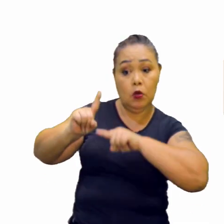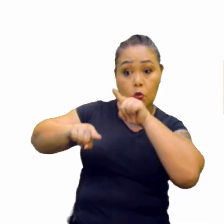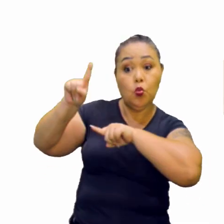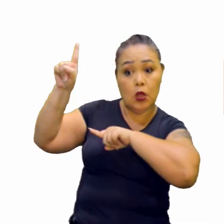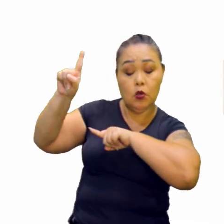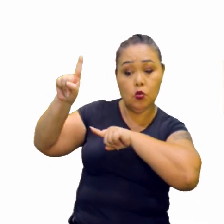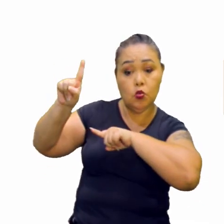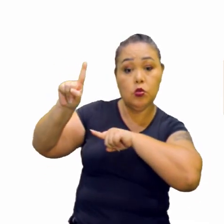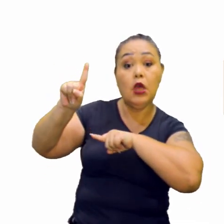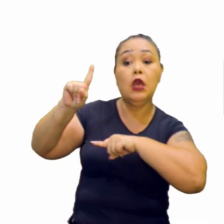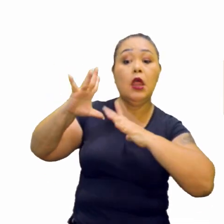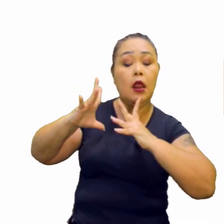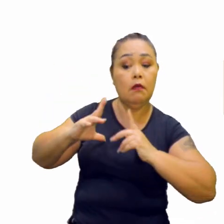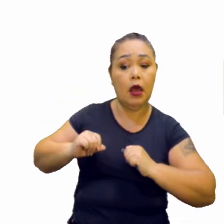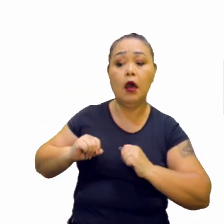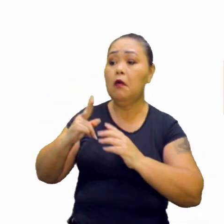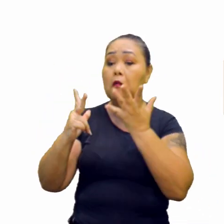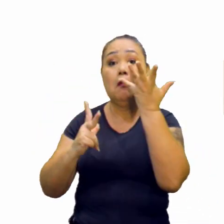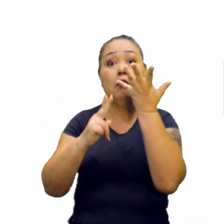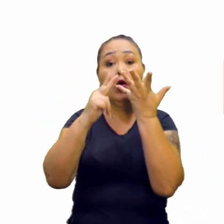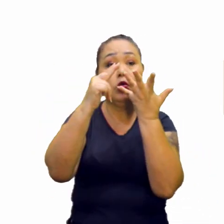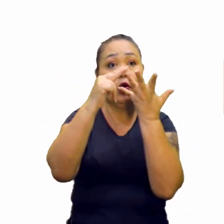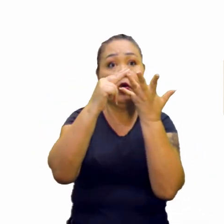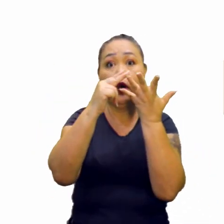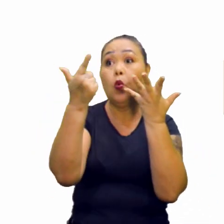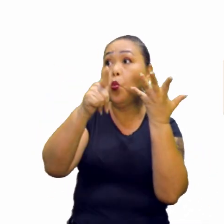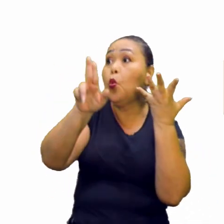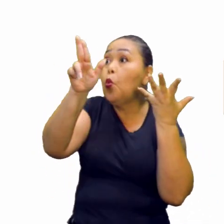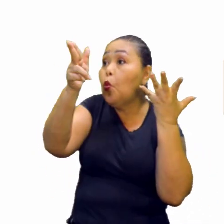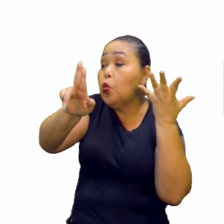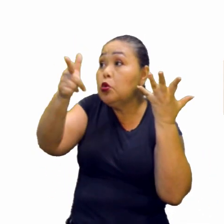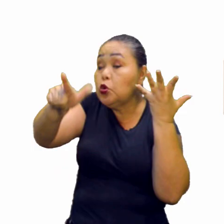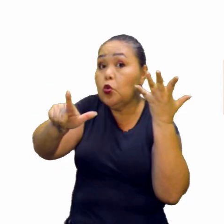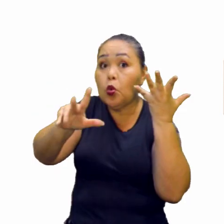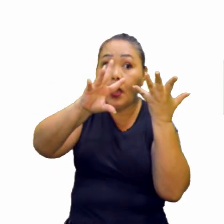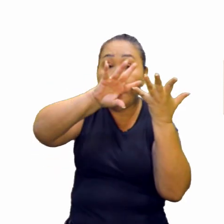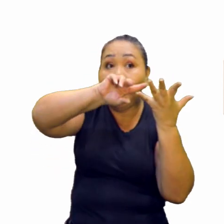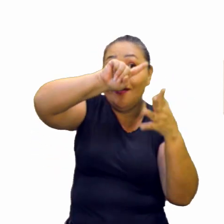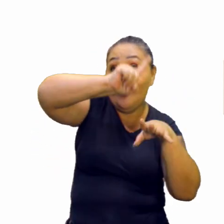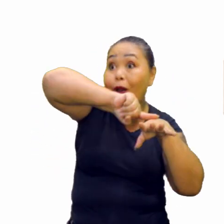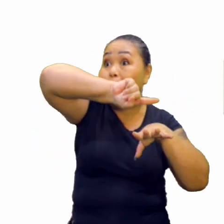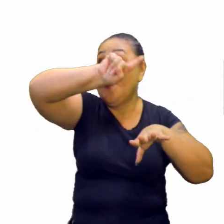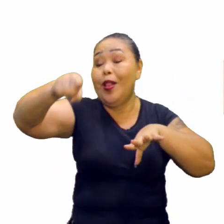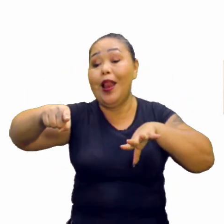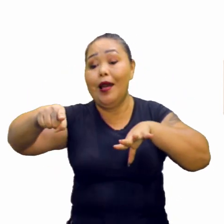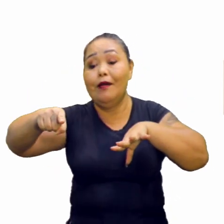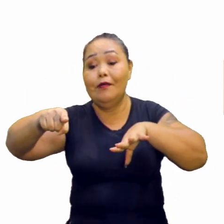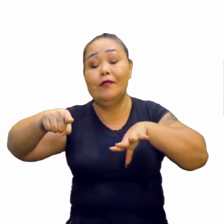indivíduo, para que não ocorra contaminação. Então, o olhar